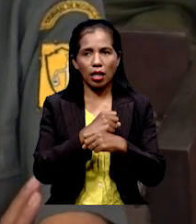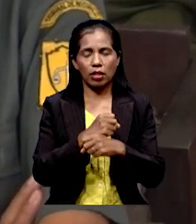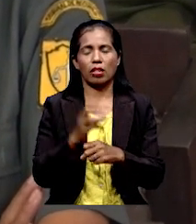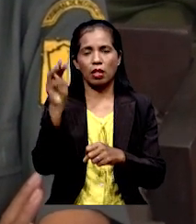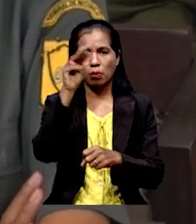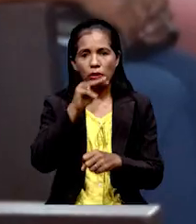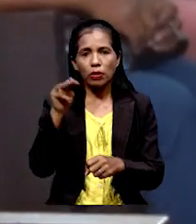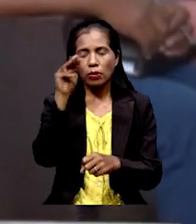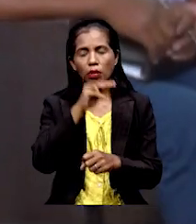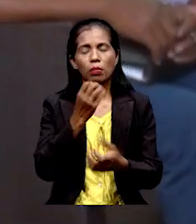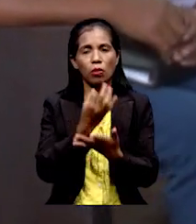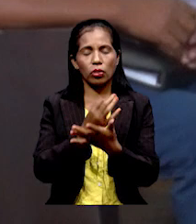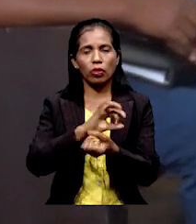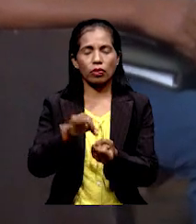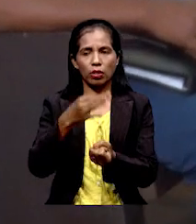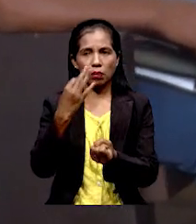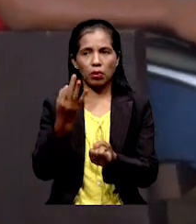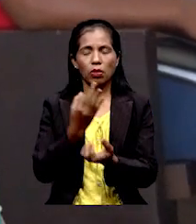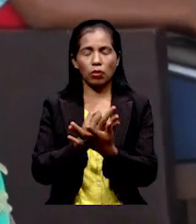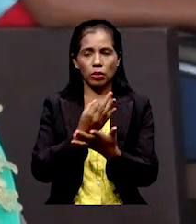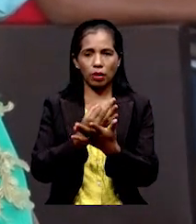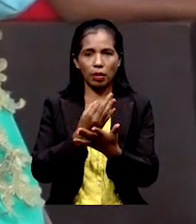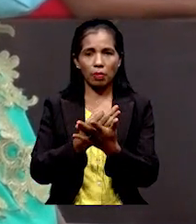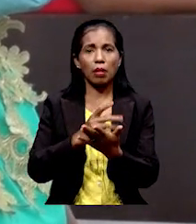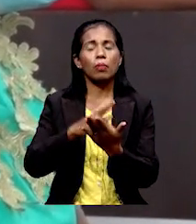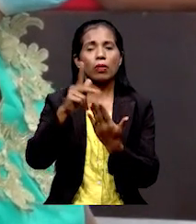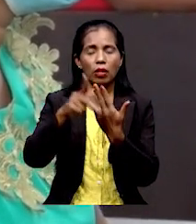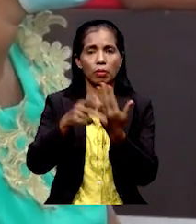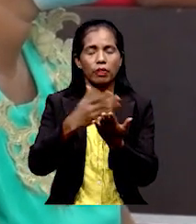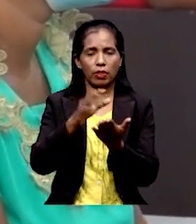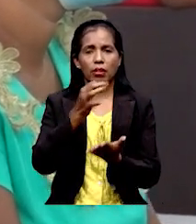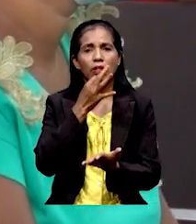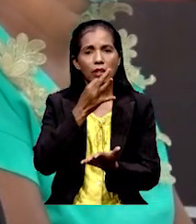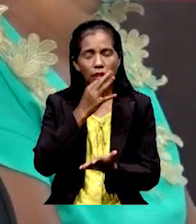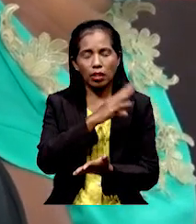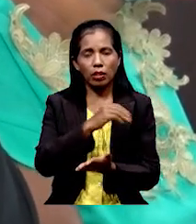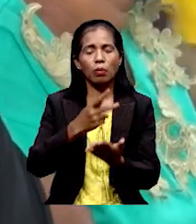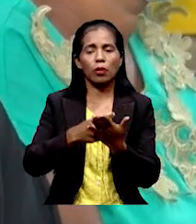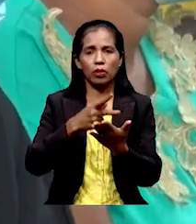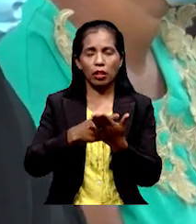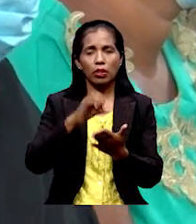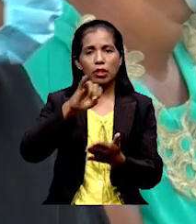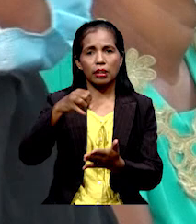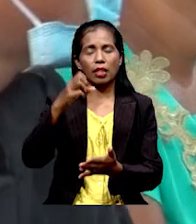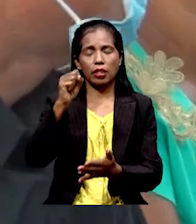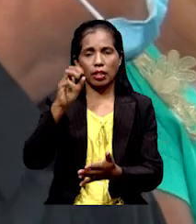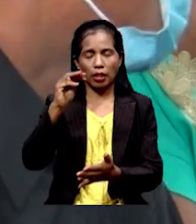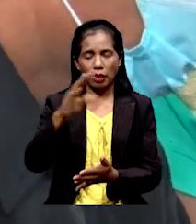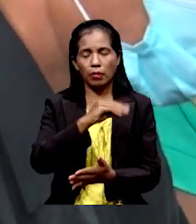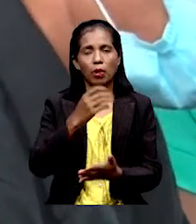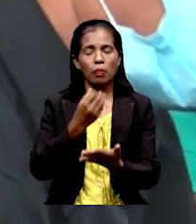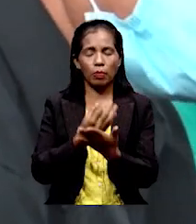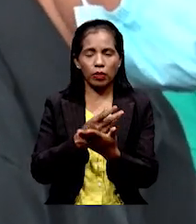fundo COVID-19 subsídio ba cesta básica, projeto GSM nomos ba projeto estrada nebe hala husi osan